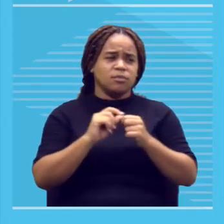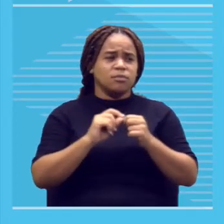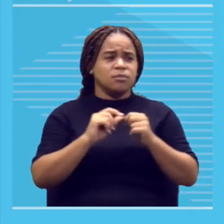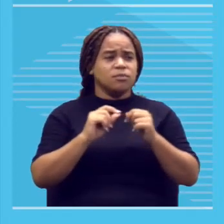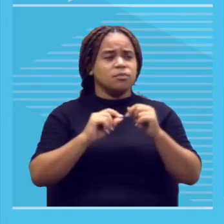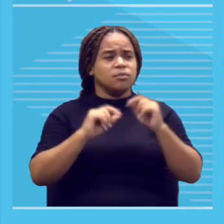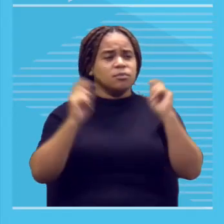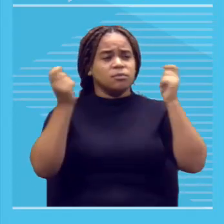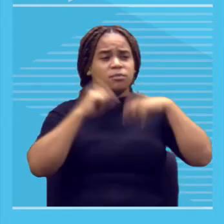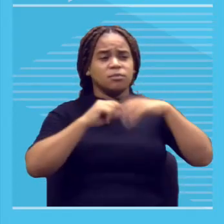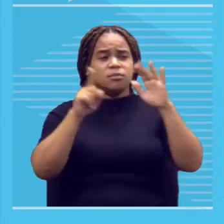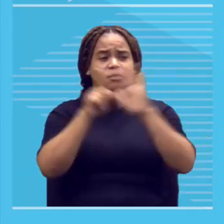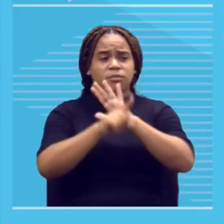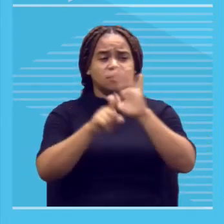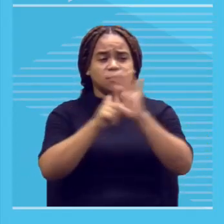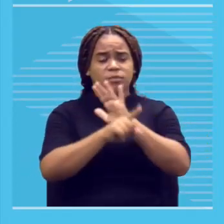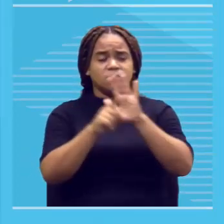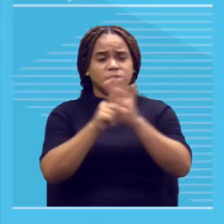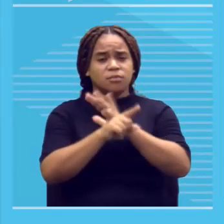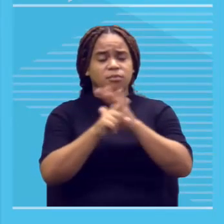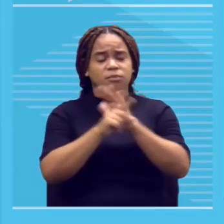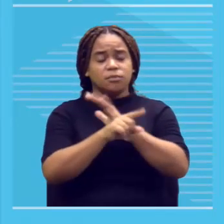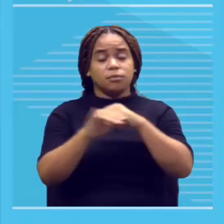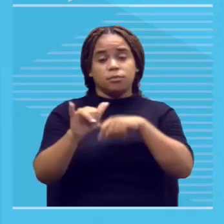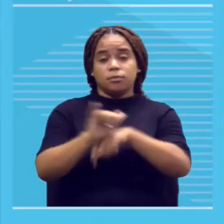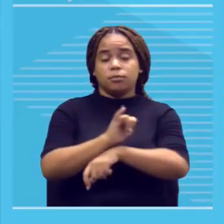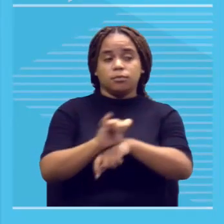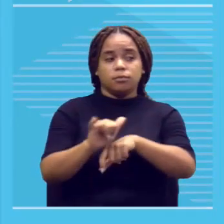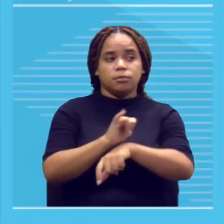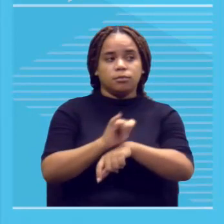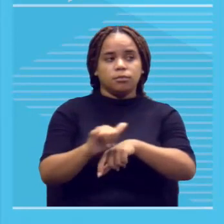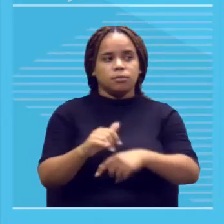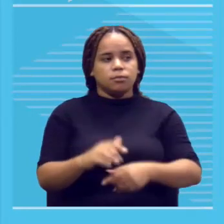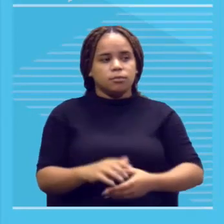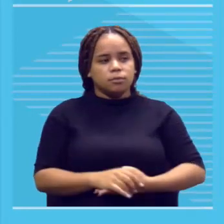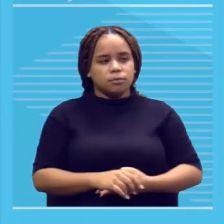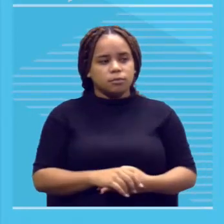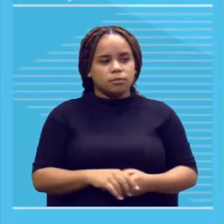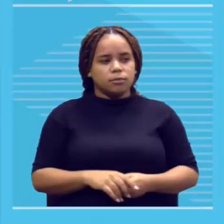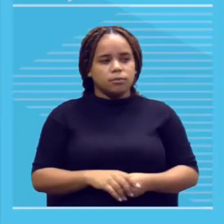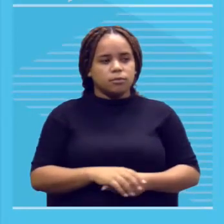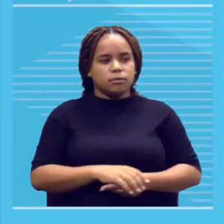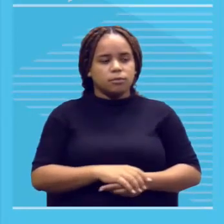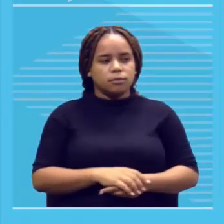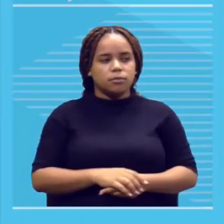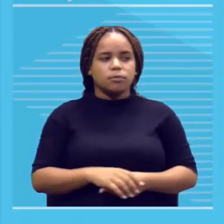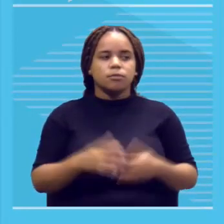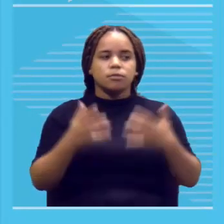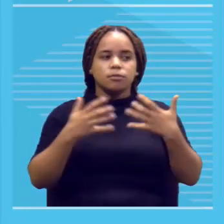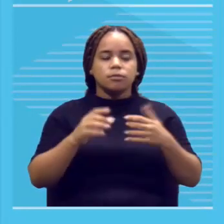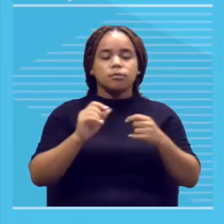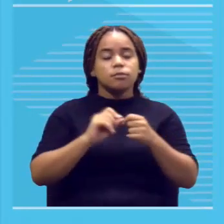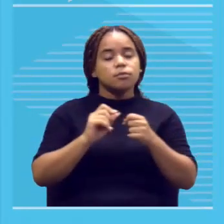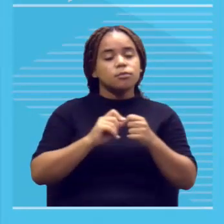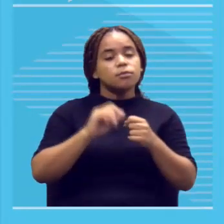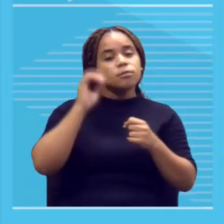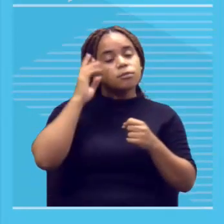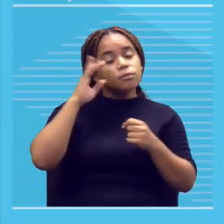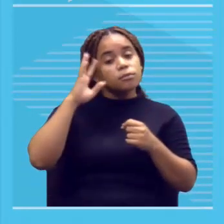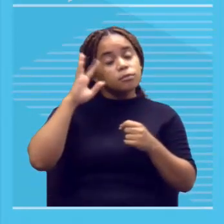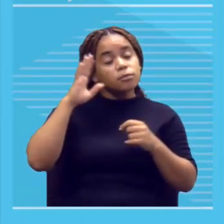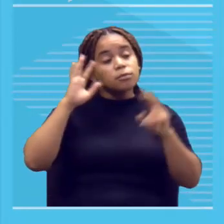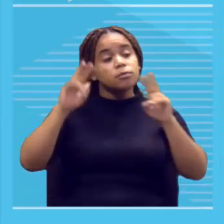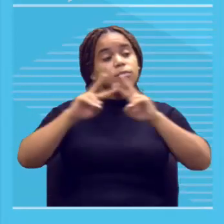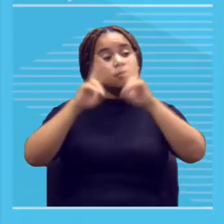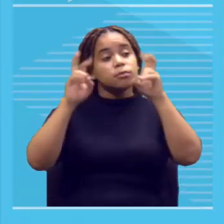pergunta certo para porque ele quis fazer o reflexão sobre a